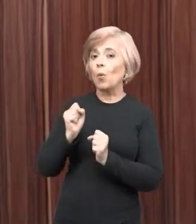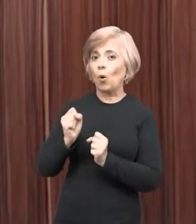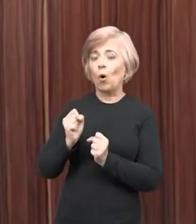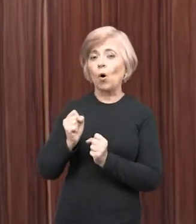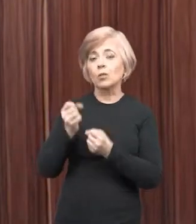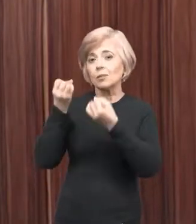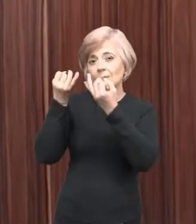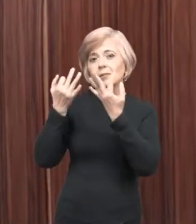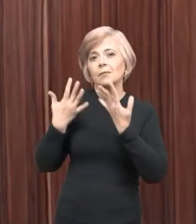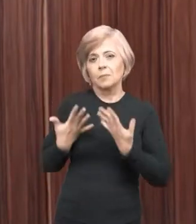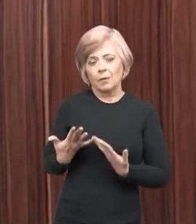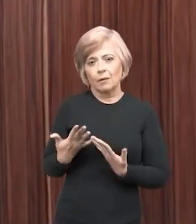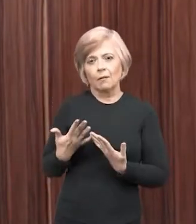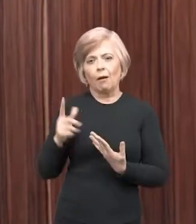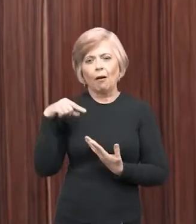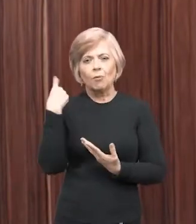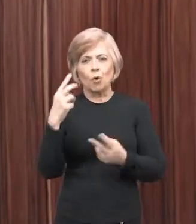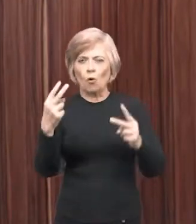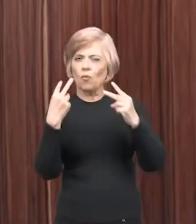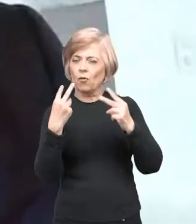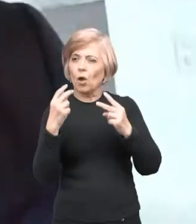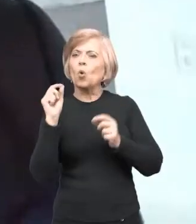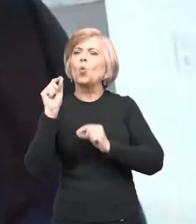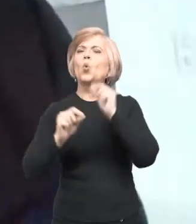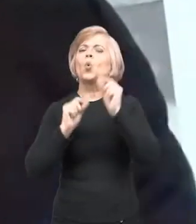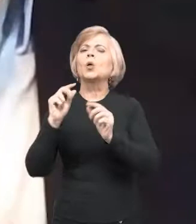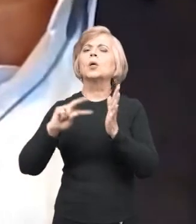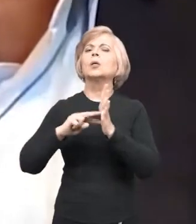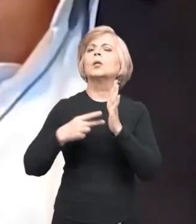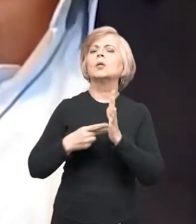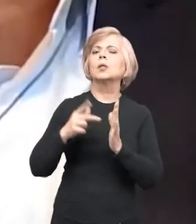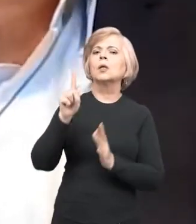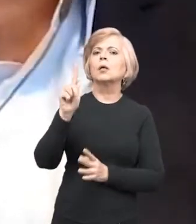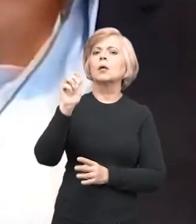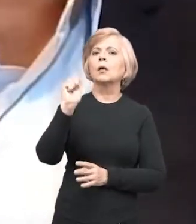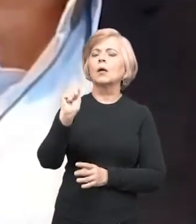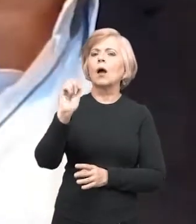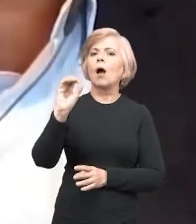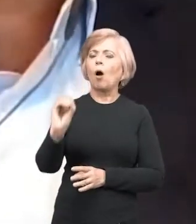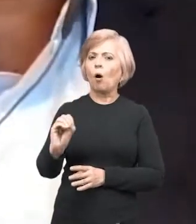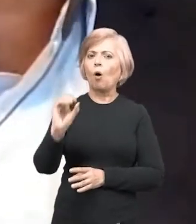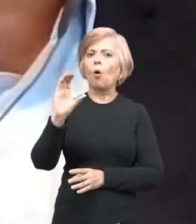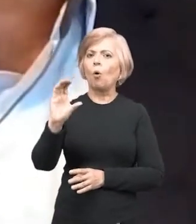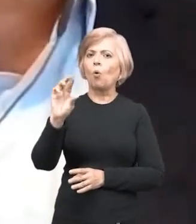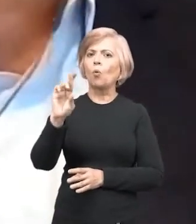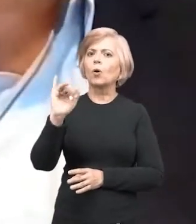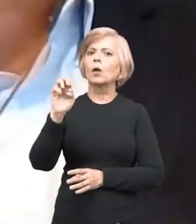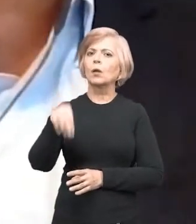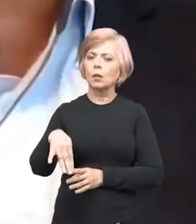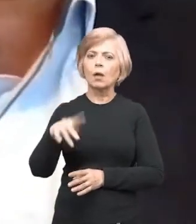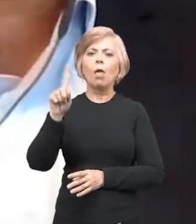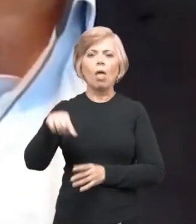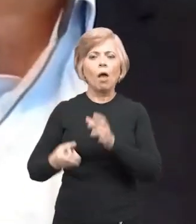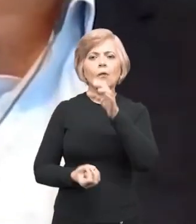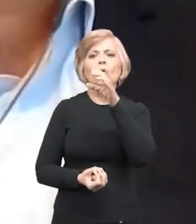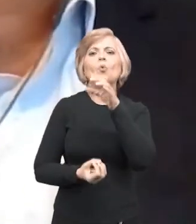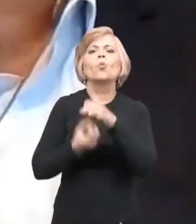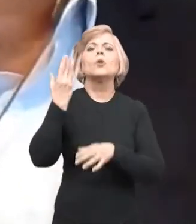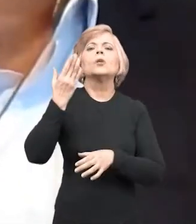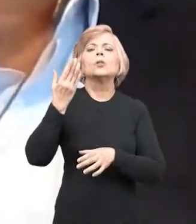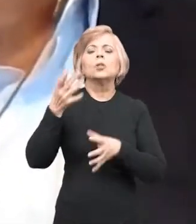nossos telespectadores o que é o GALCRIM? Sim, o GALCRIM é o Grupo de Atribuição Originária em Matéria